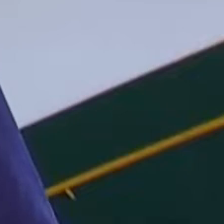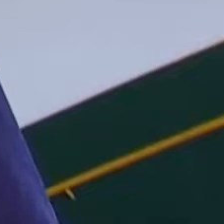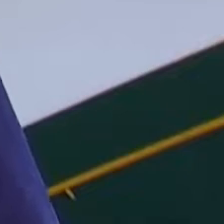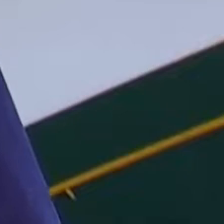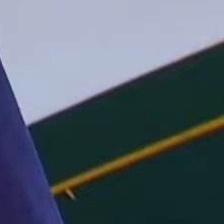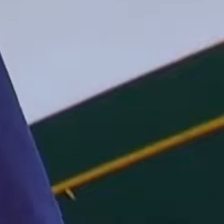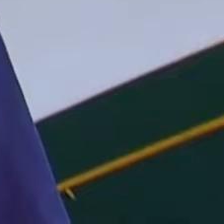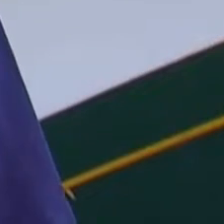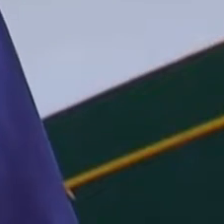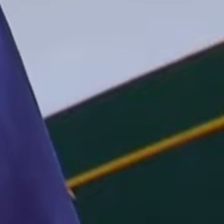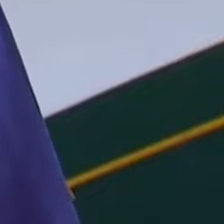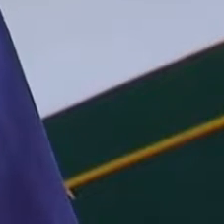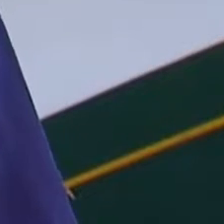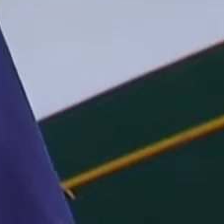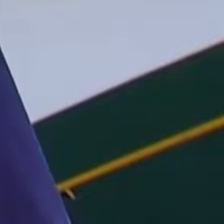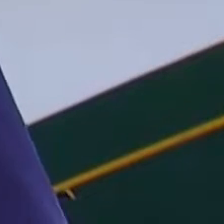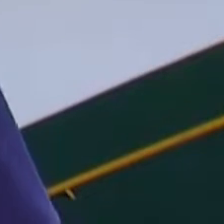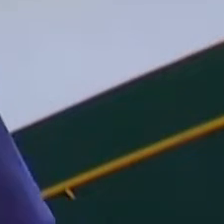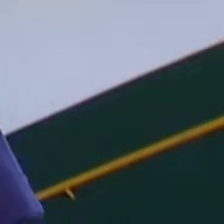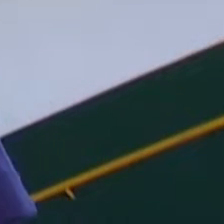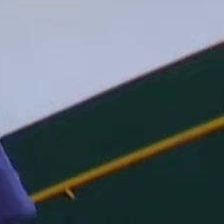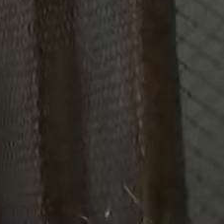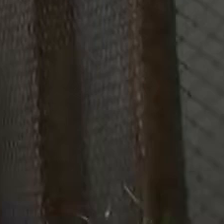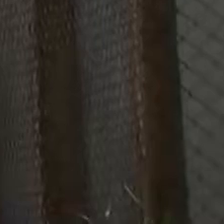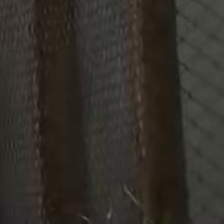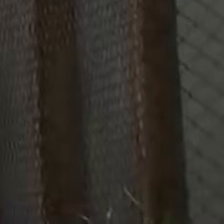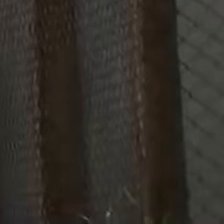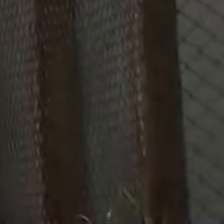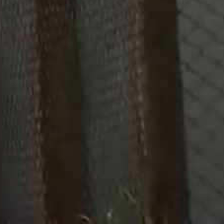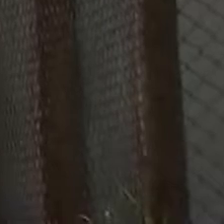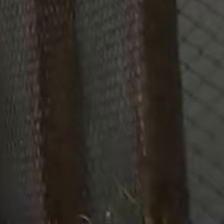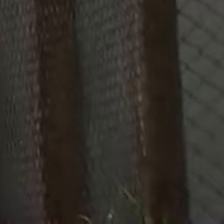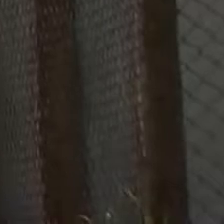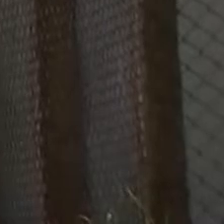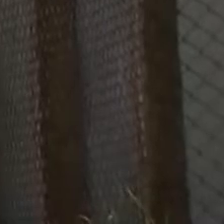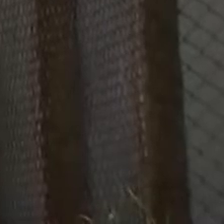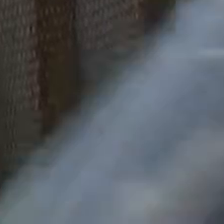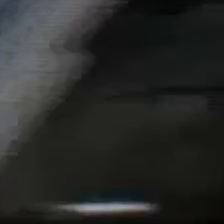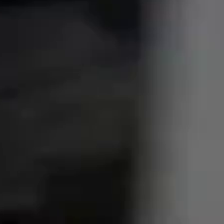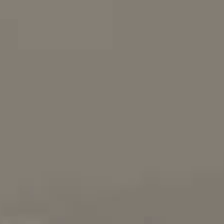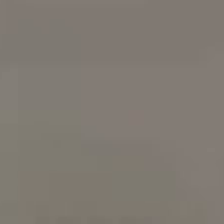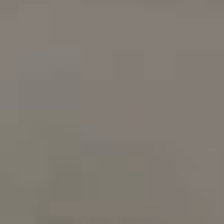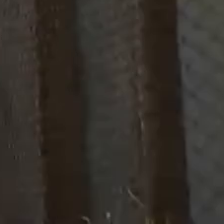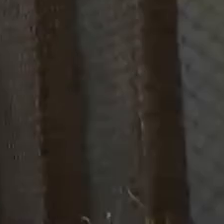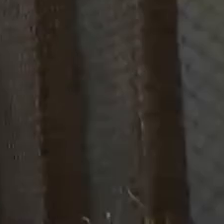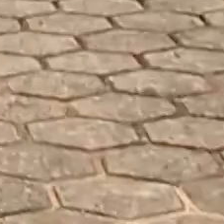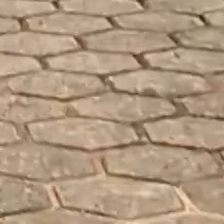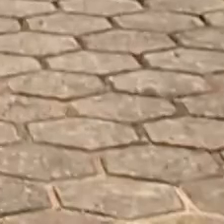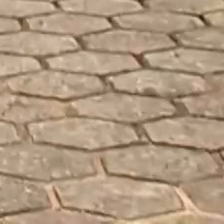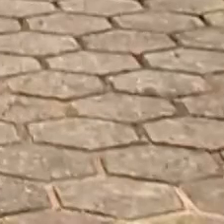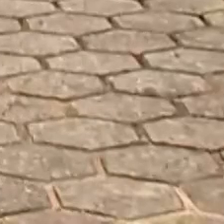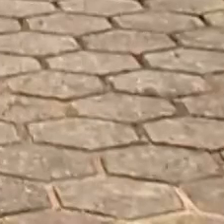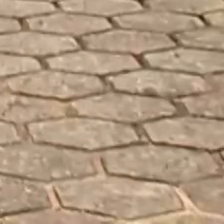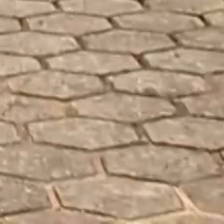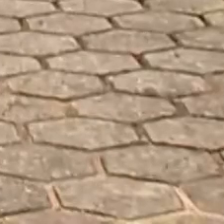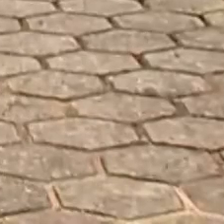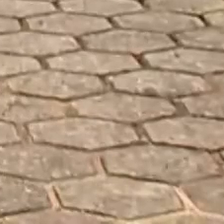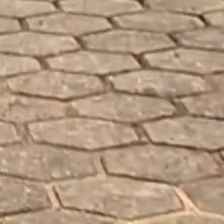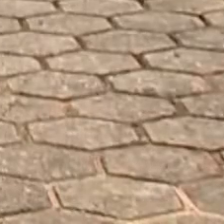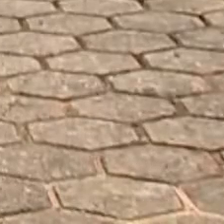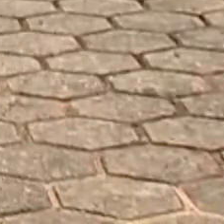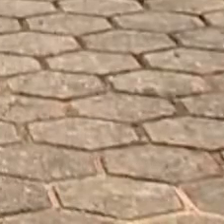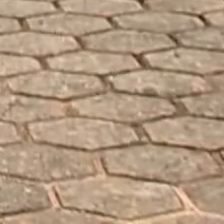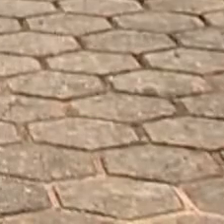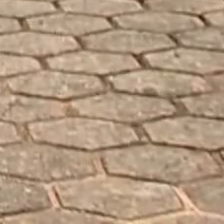E ele precisa ter interesse pela oficina. Quem ficou interessado na oficina, fique atento ao período de inscrição